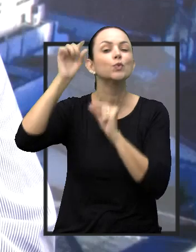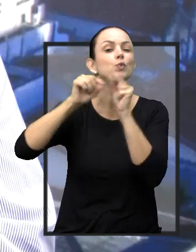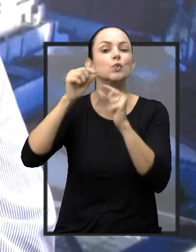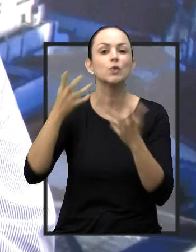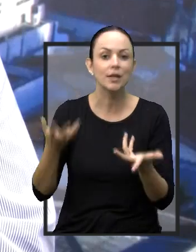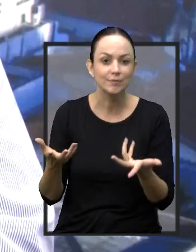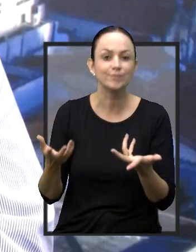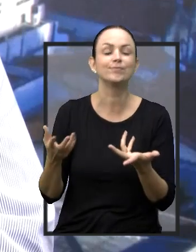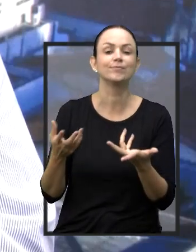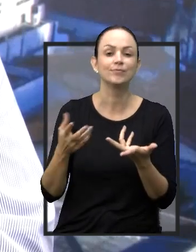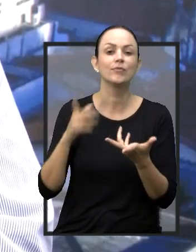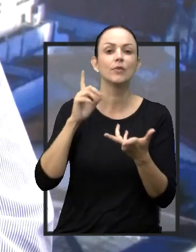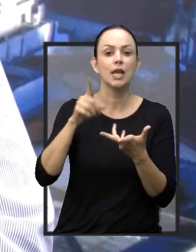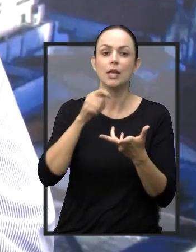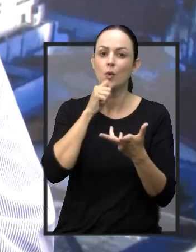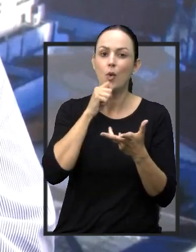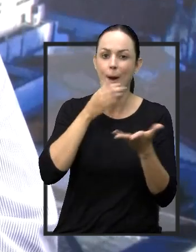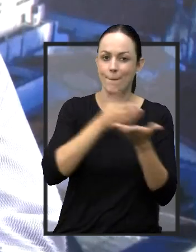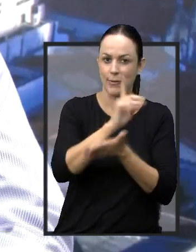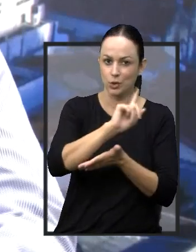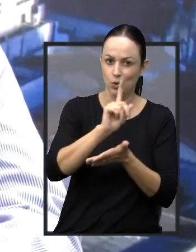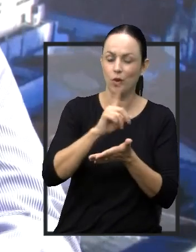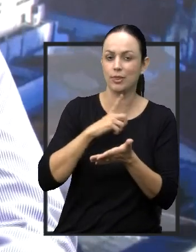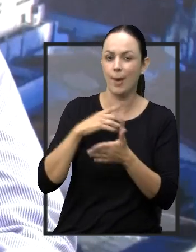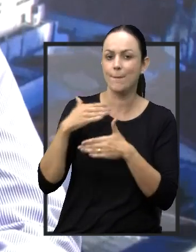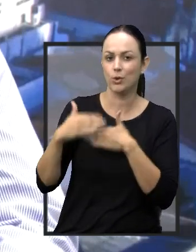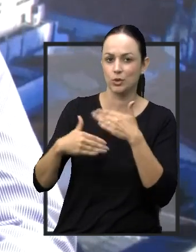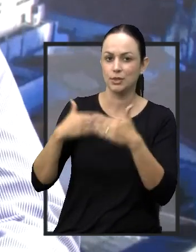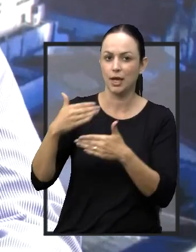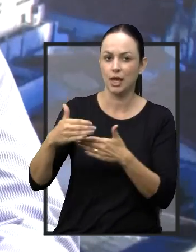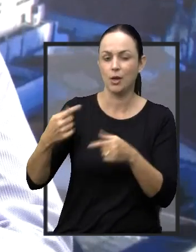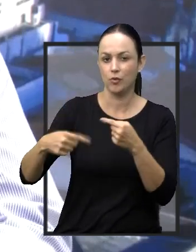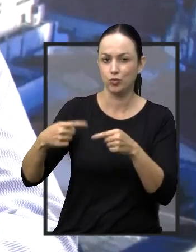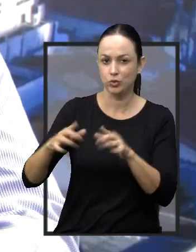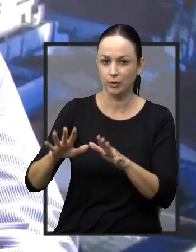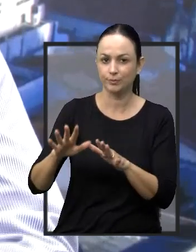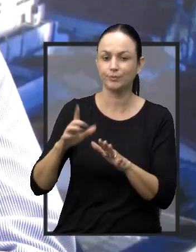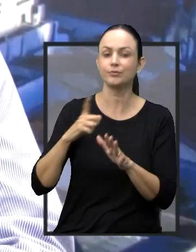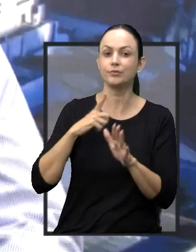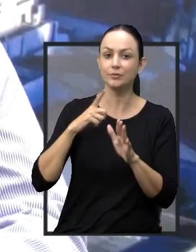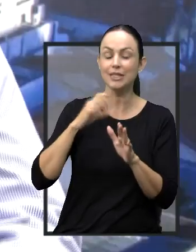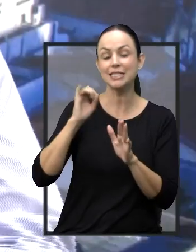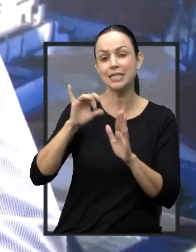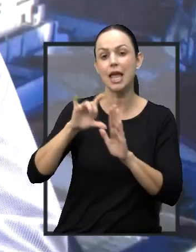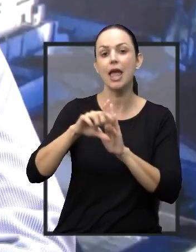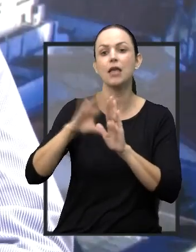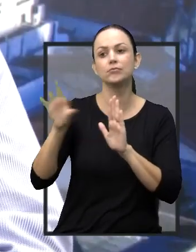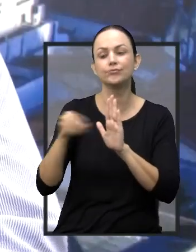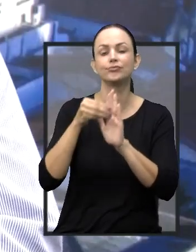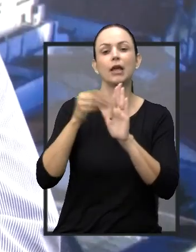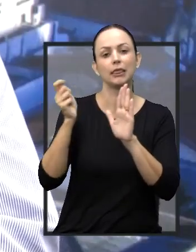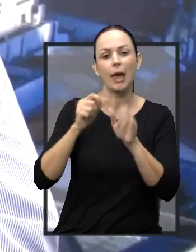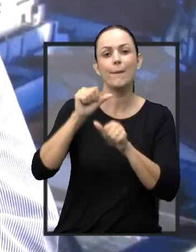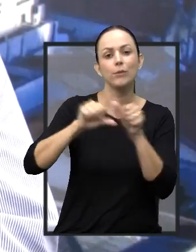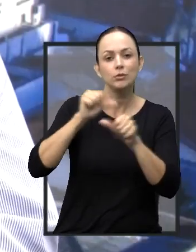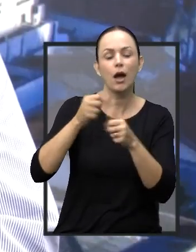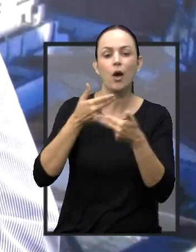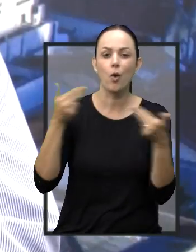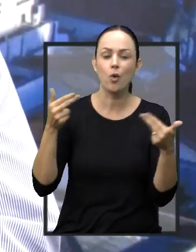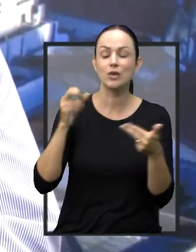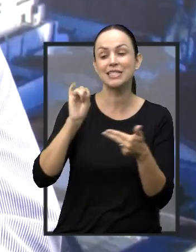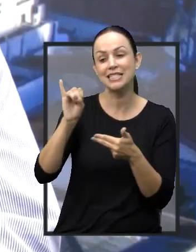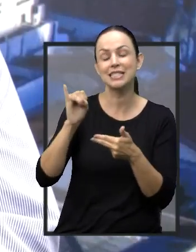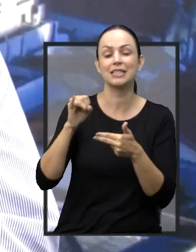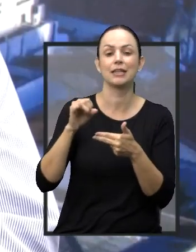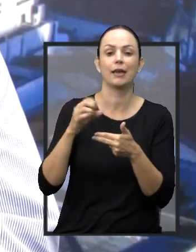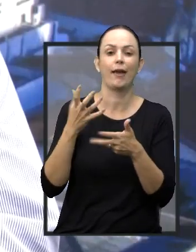aprovado, ele está tramitando. Obviamente que cabe emenda se eventualmente essa situação mudar e algum vereador quiser propor,